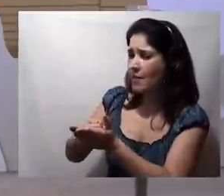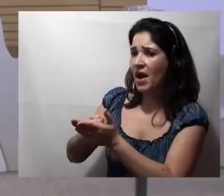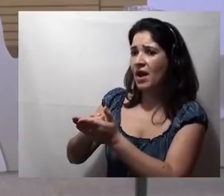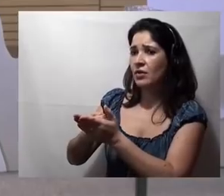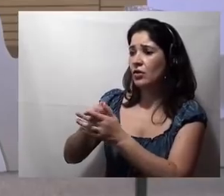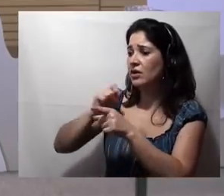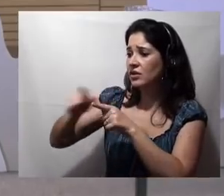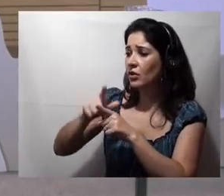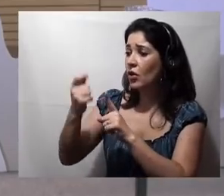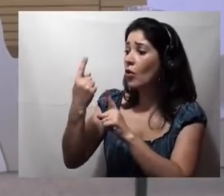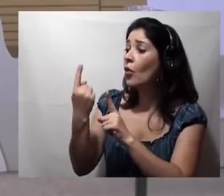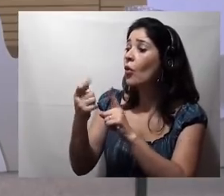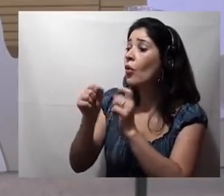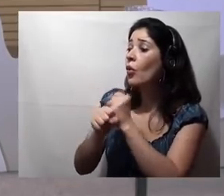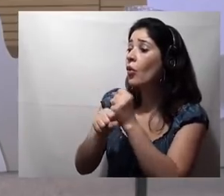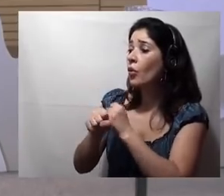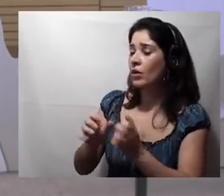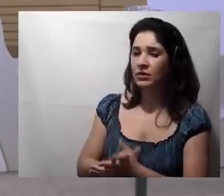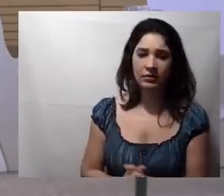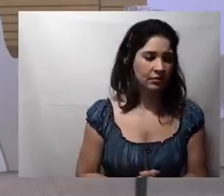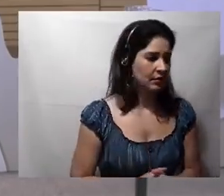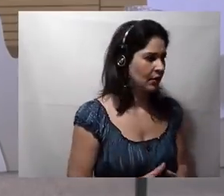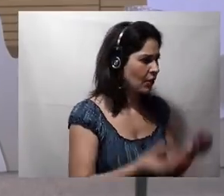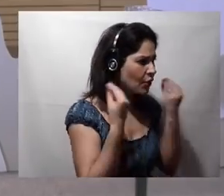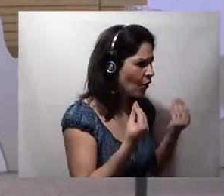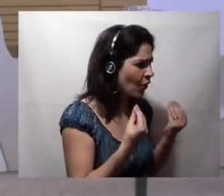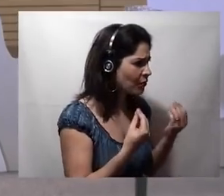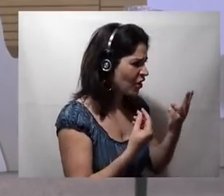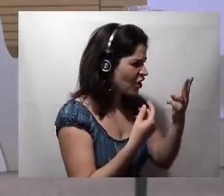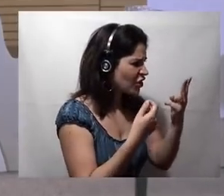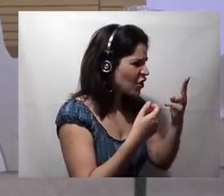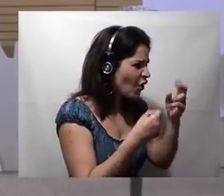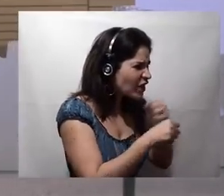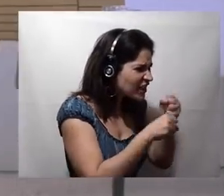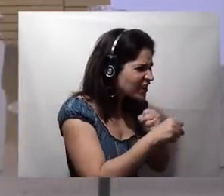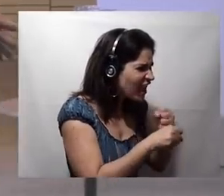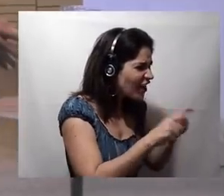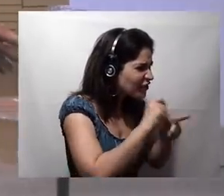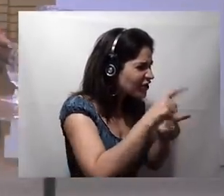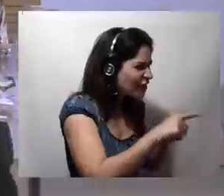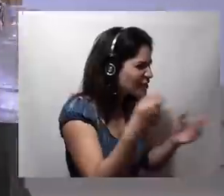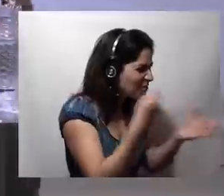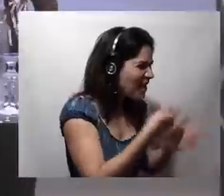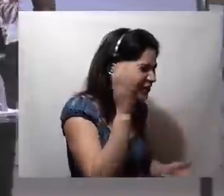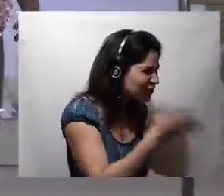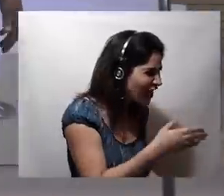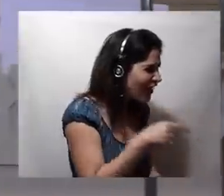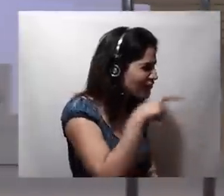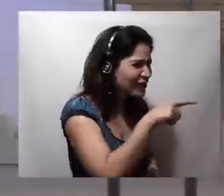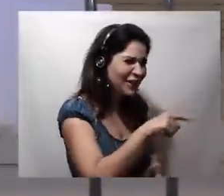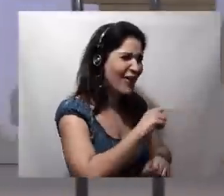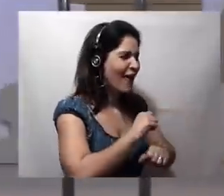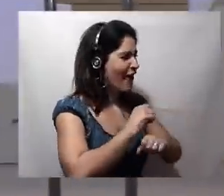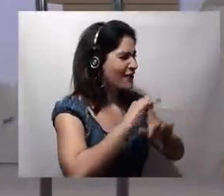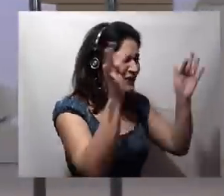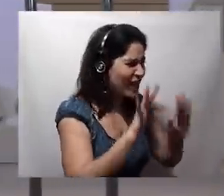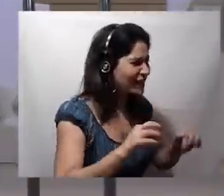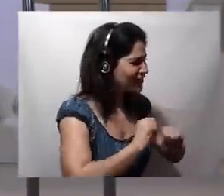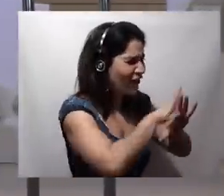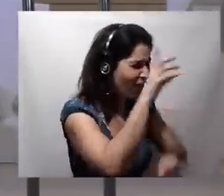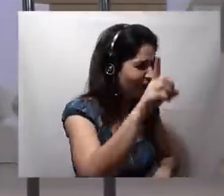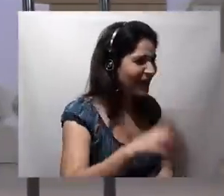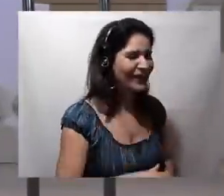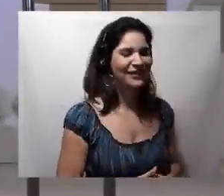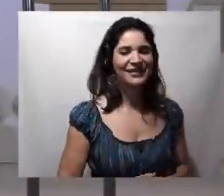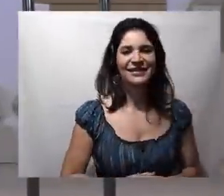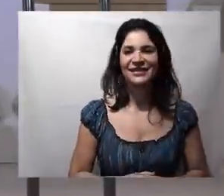um ano eu falei quem é que casa com dois anos de aluguel garantido que é isso cara em santa glória a deus